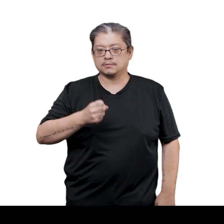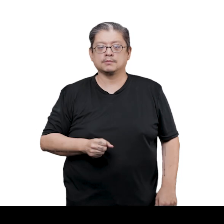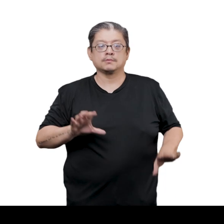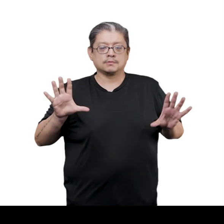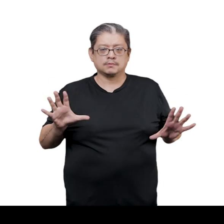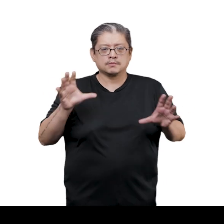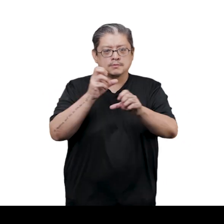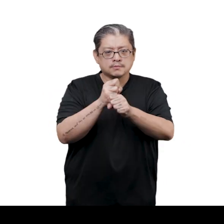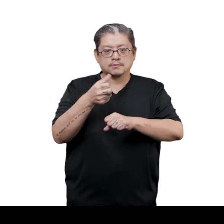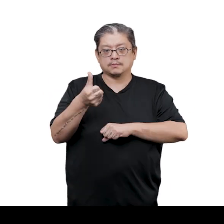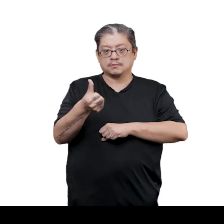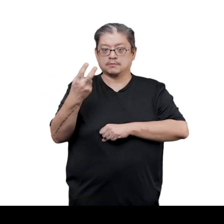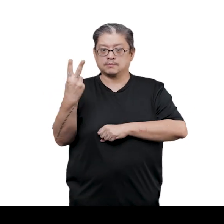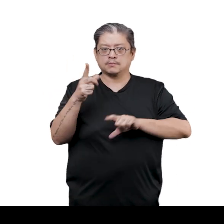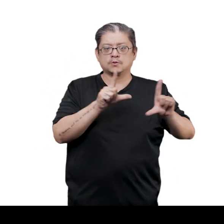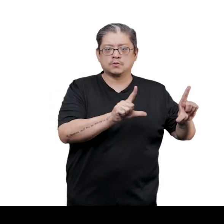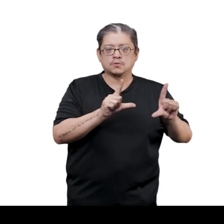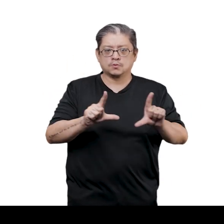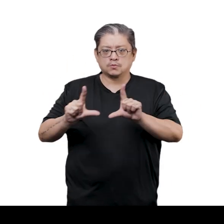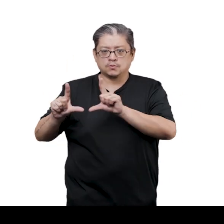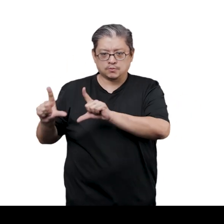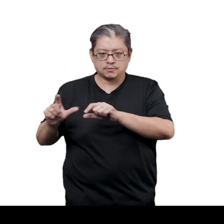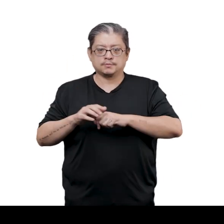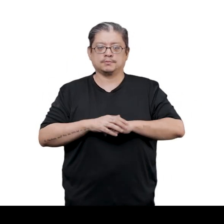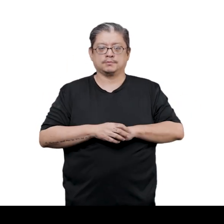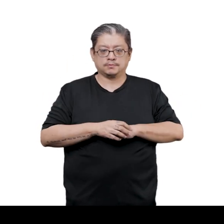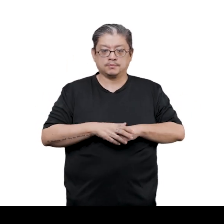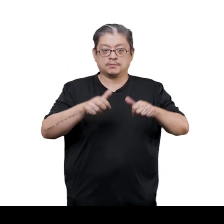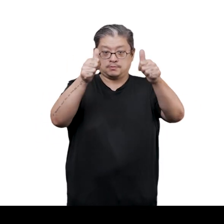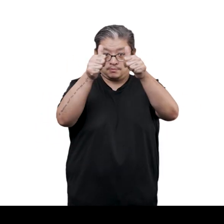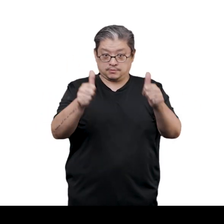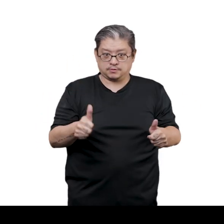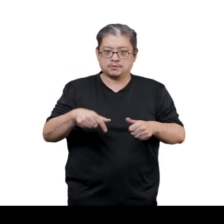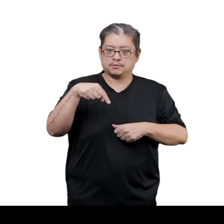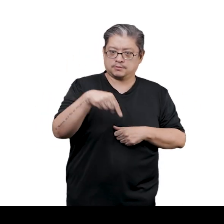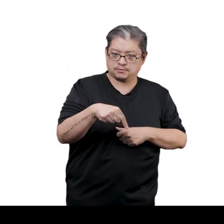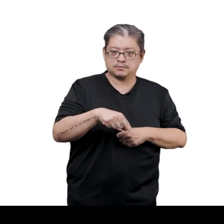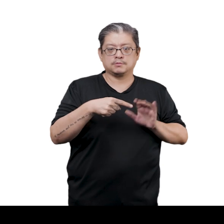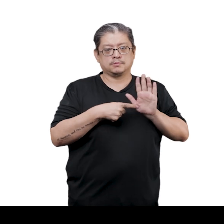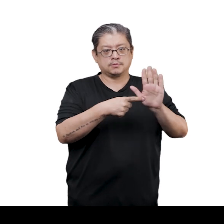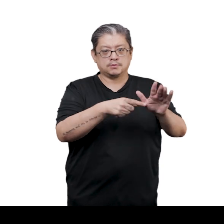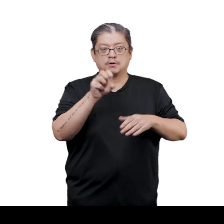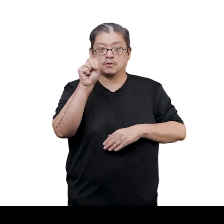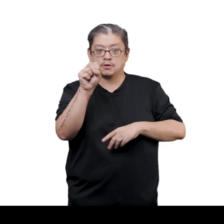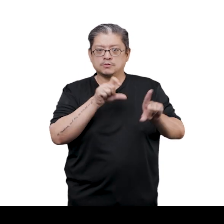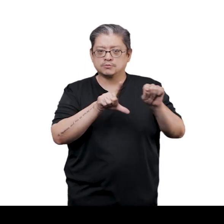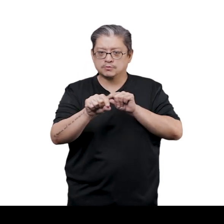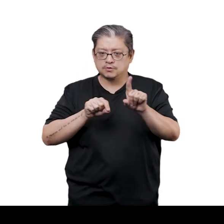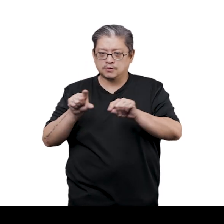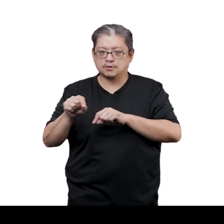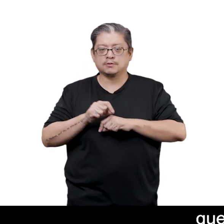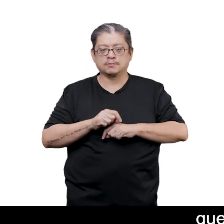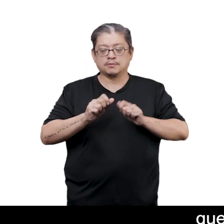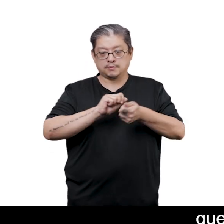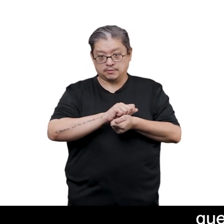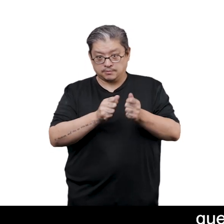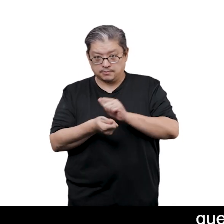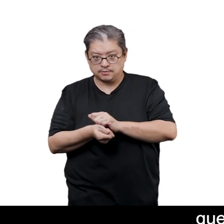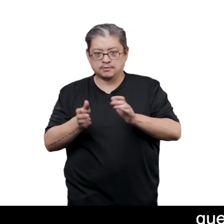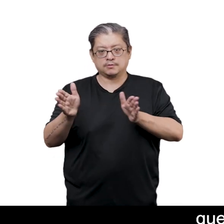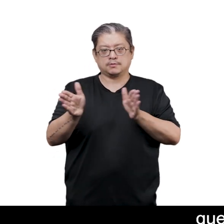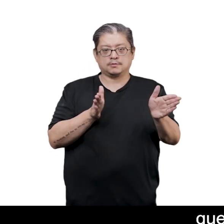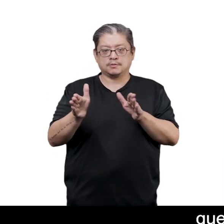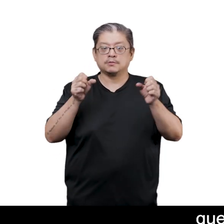62 trabalhos que compõem a exposição, 8 foram selecionados para fazer parte deste conteúdo acessível, que pode